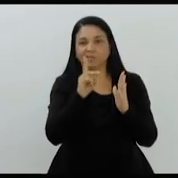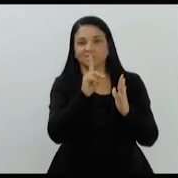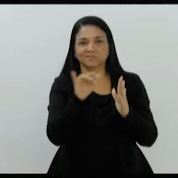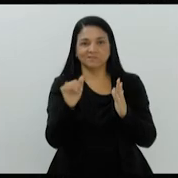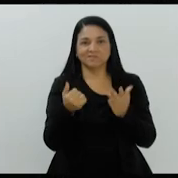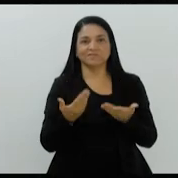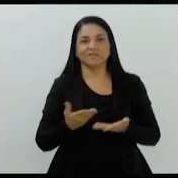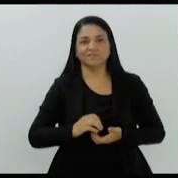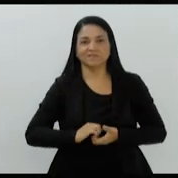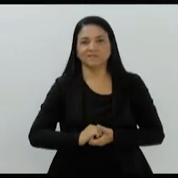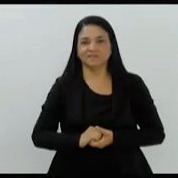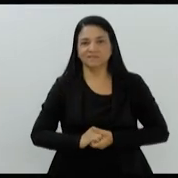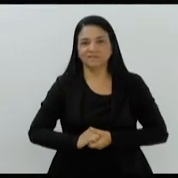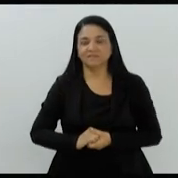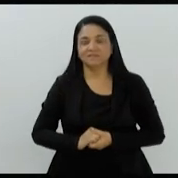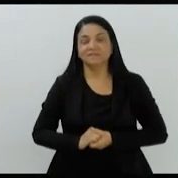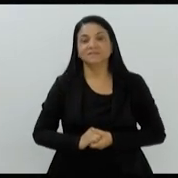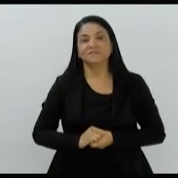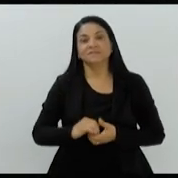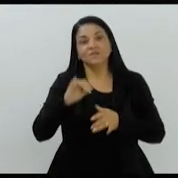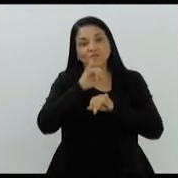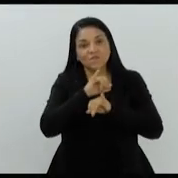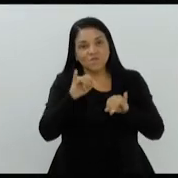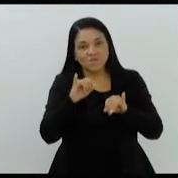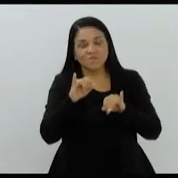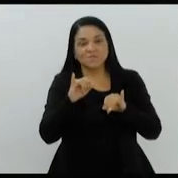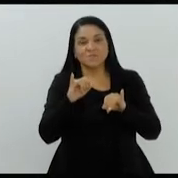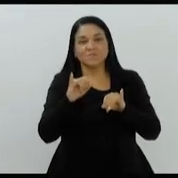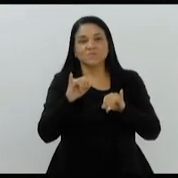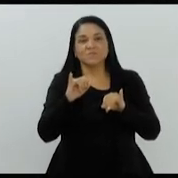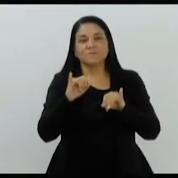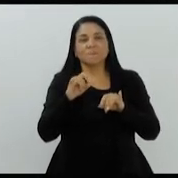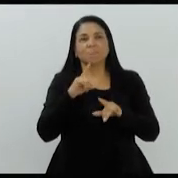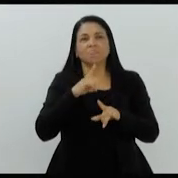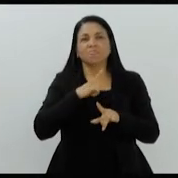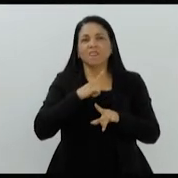presidente, eu disse que tem